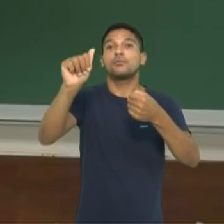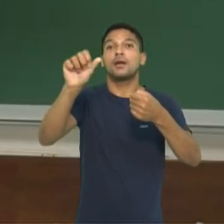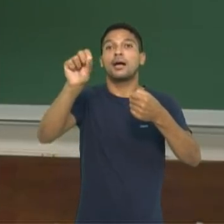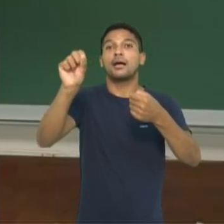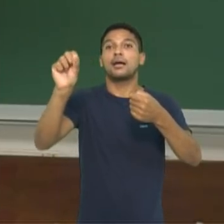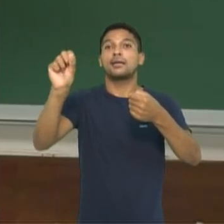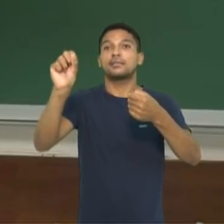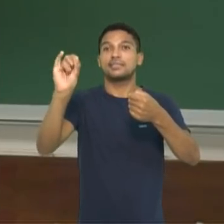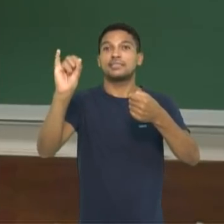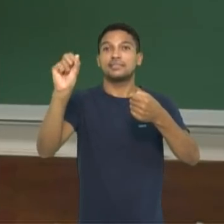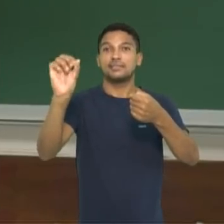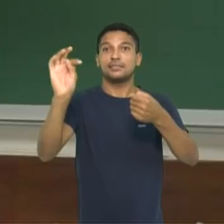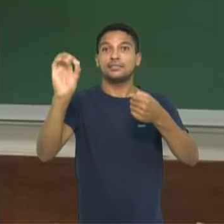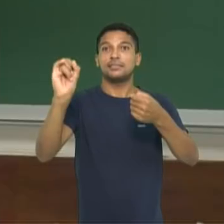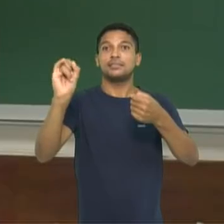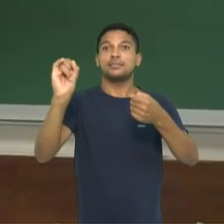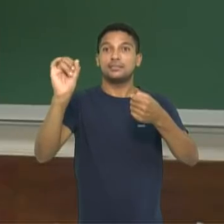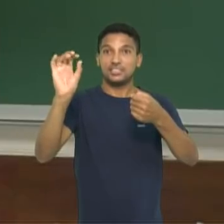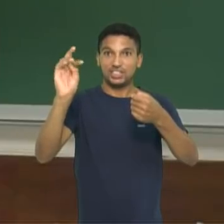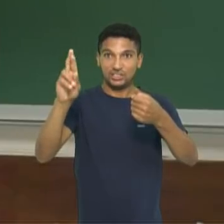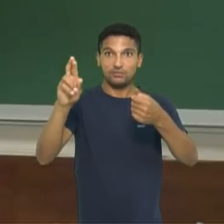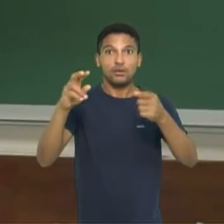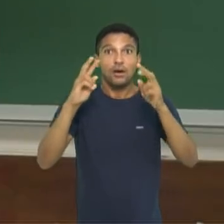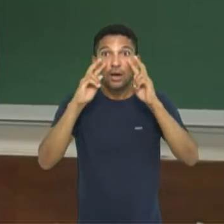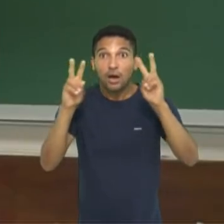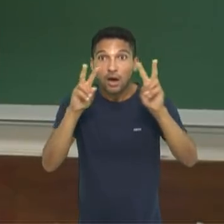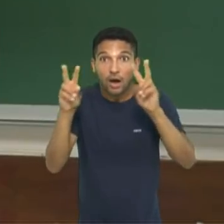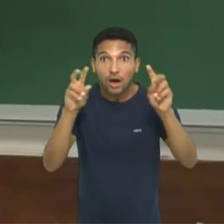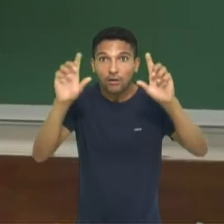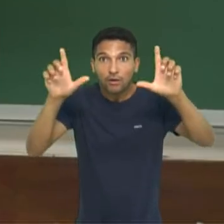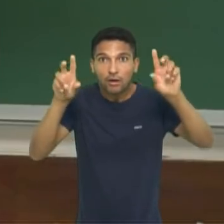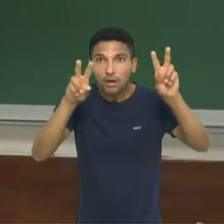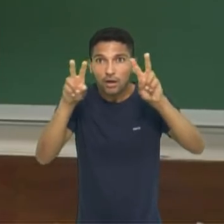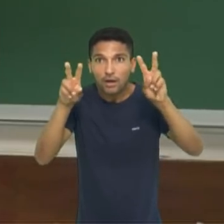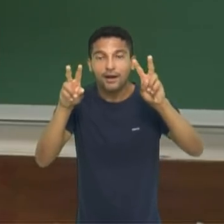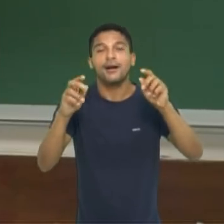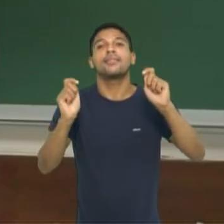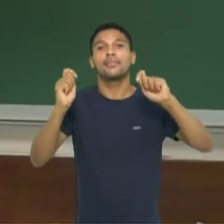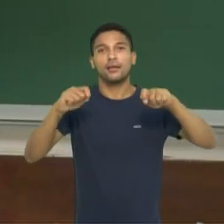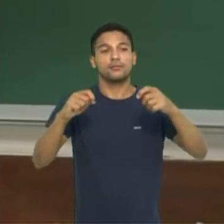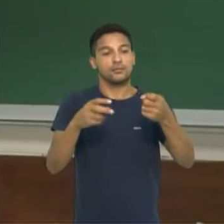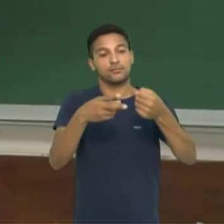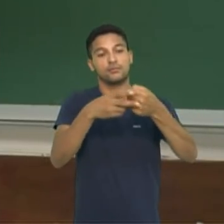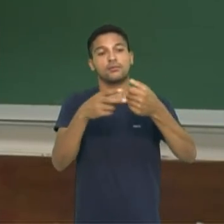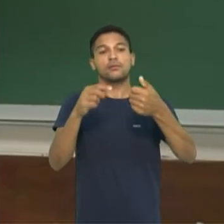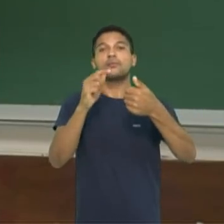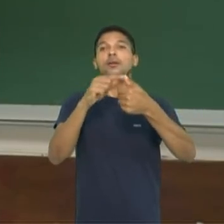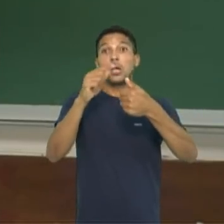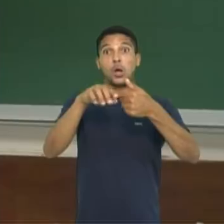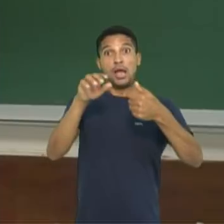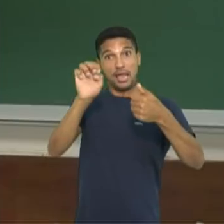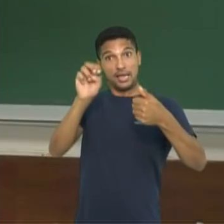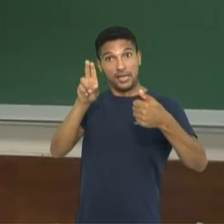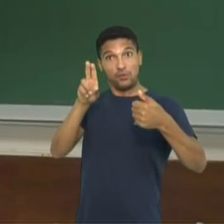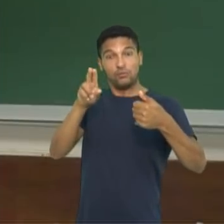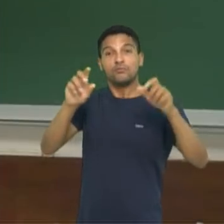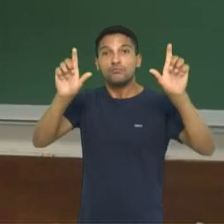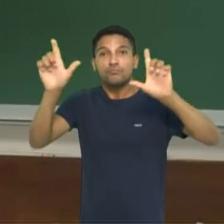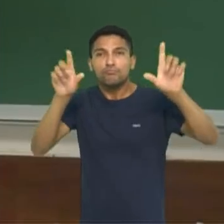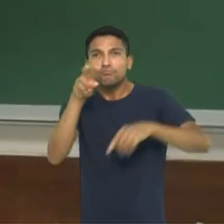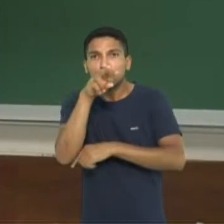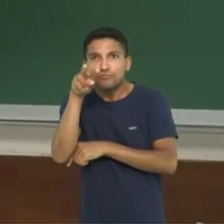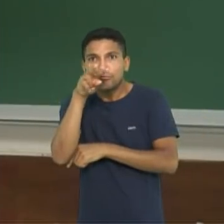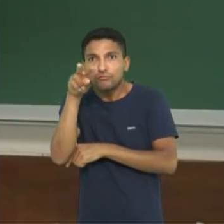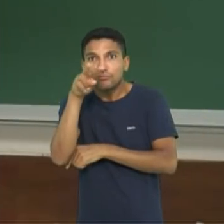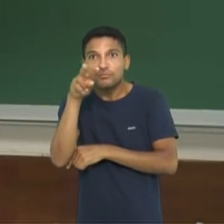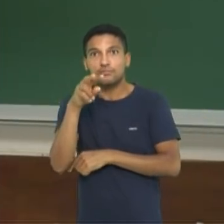tu assistes, ele assiste. Opa, dá para conjugar, então, é verbo, né? Se eu tenho, então, um verbo dentro de